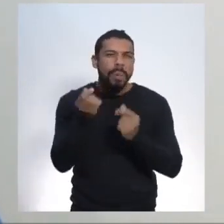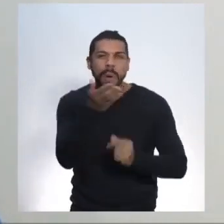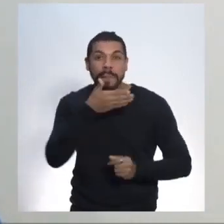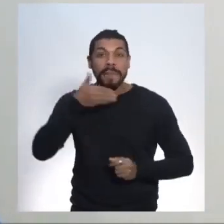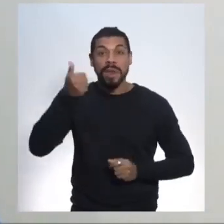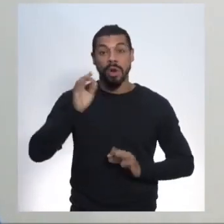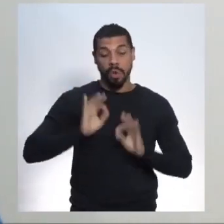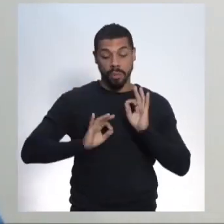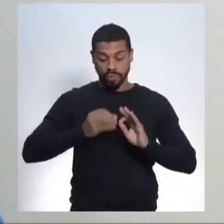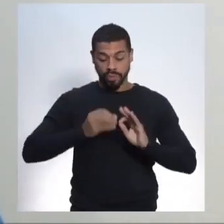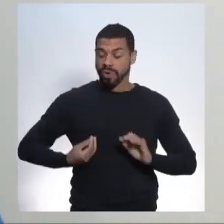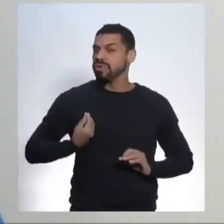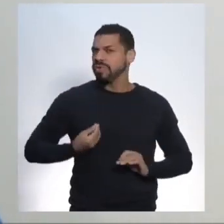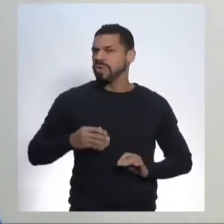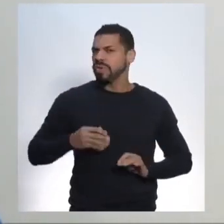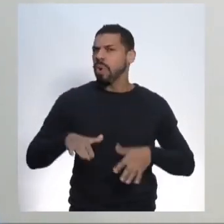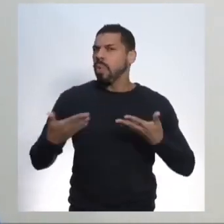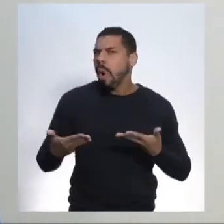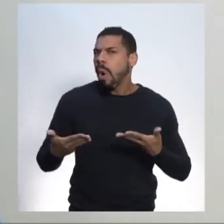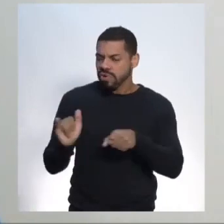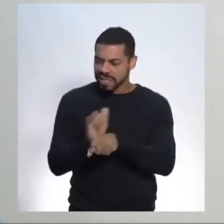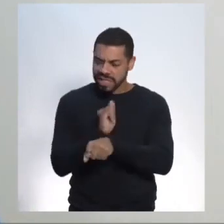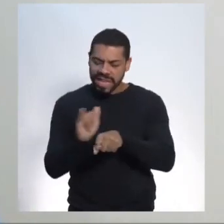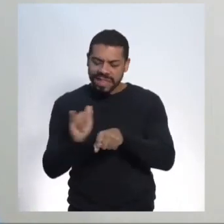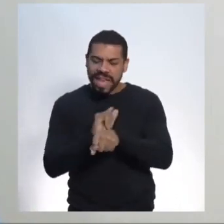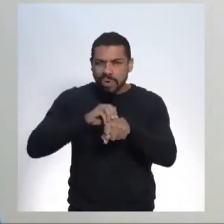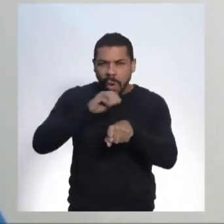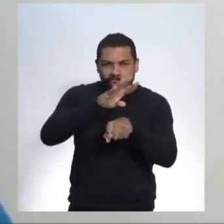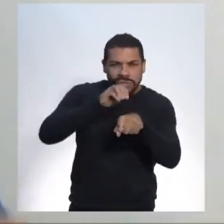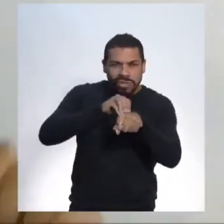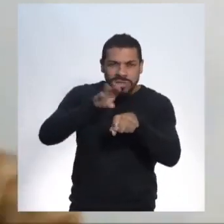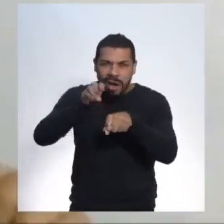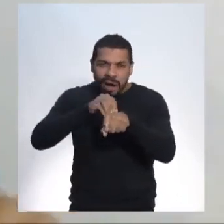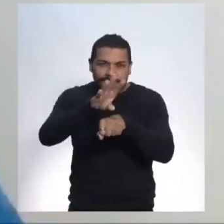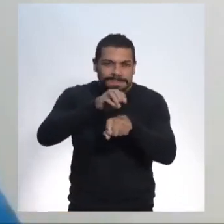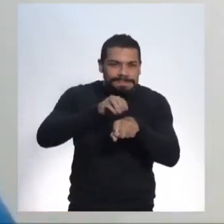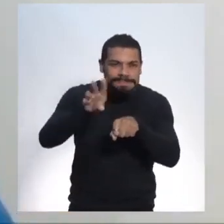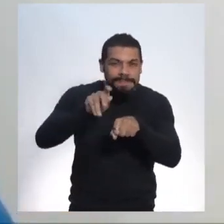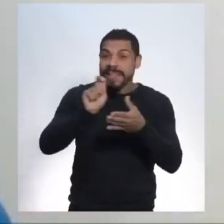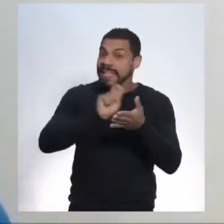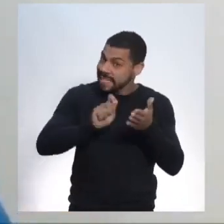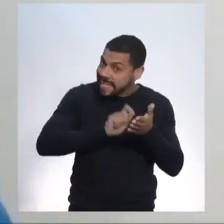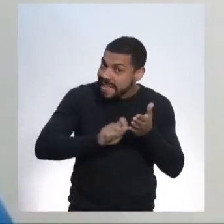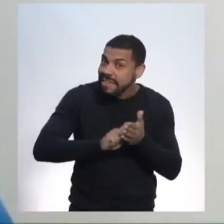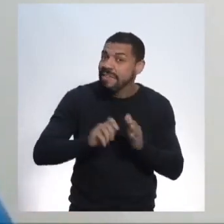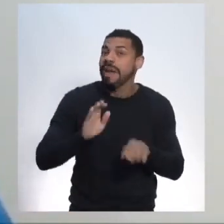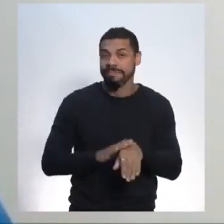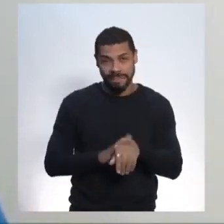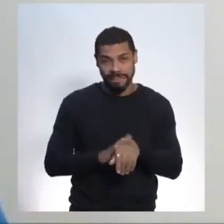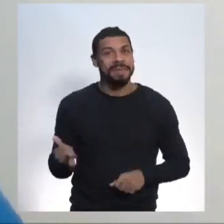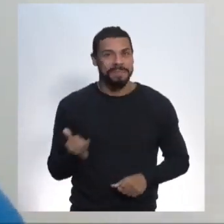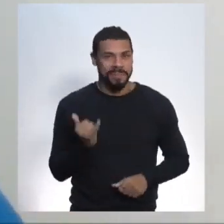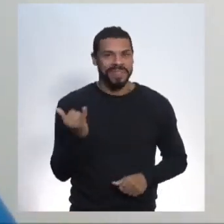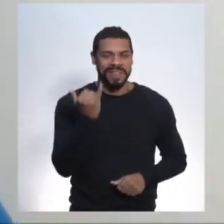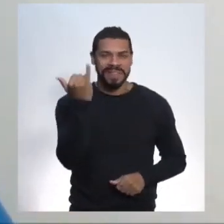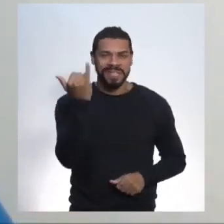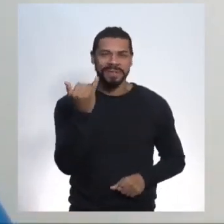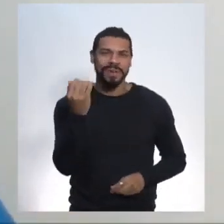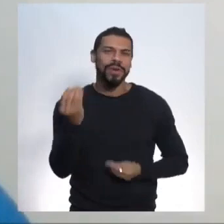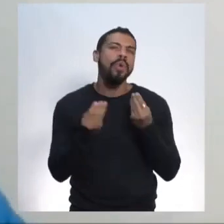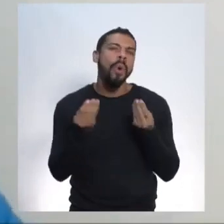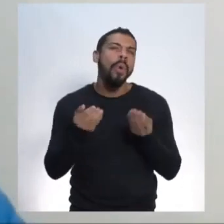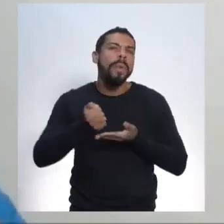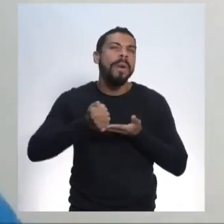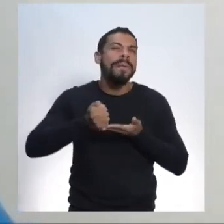projeto de vida, quais sugestões vocês dariam? Registrem essas sugestões, é importante. E com